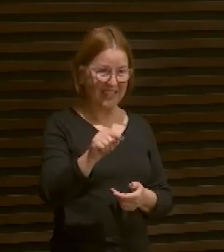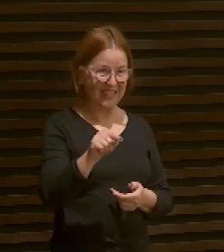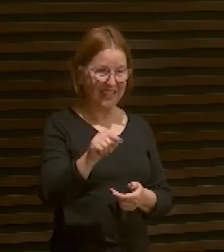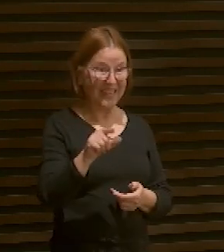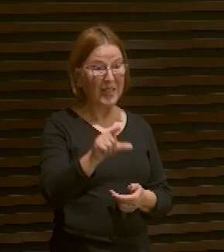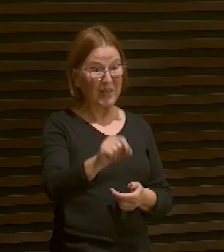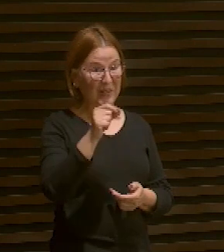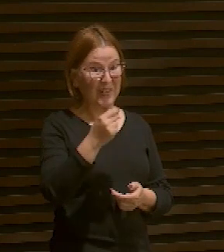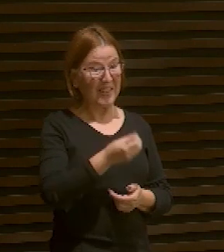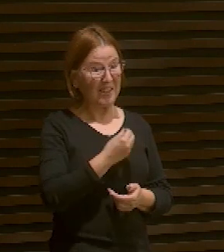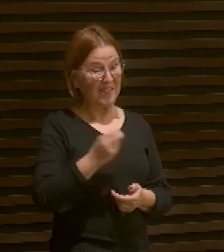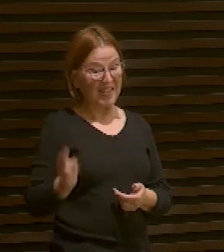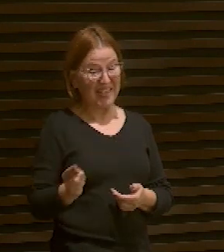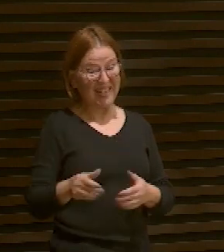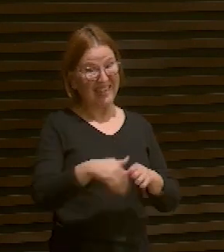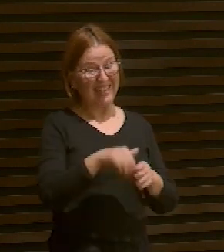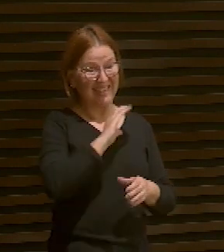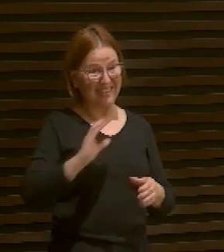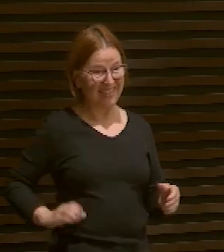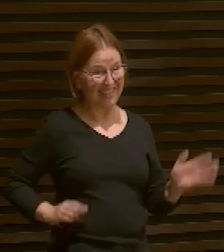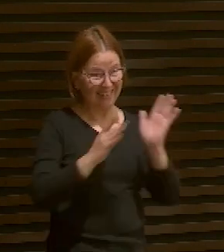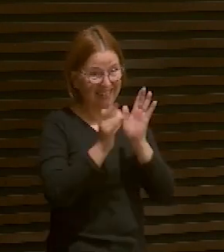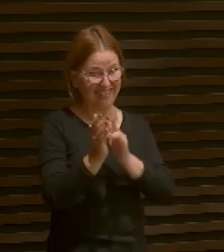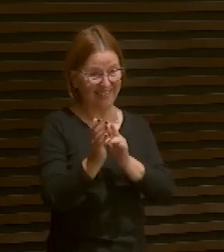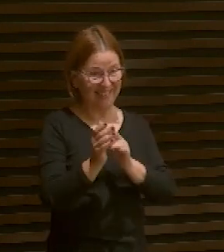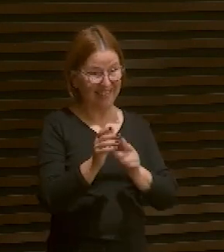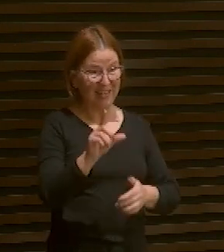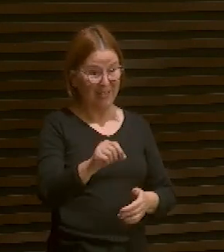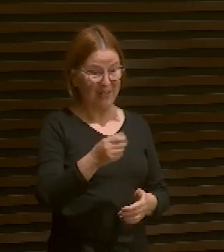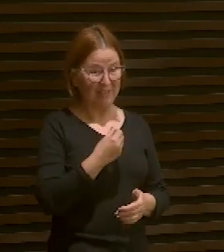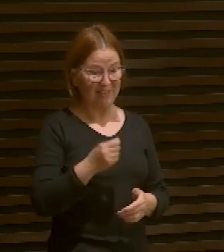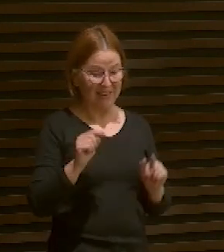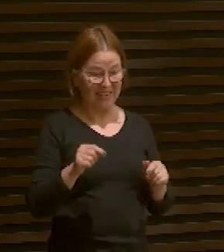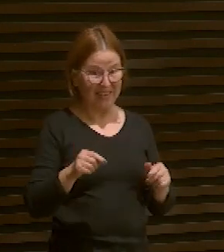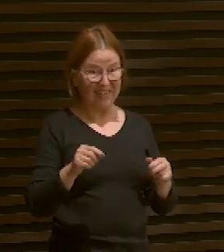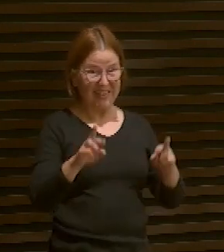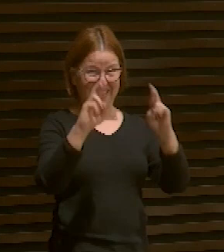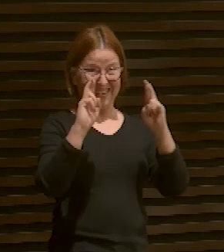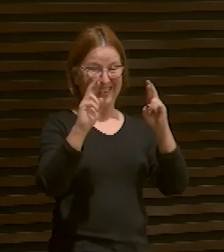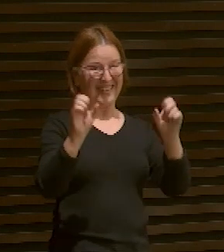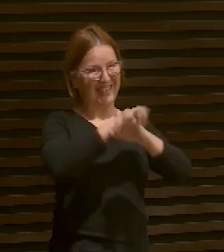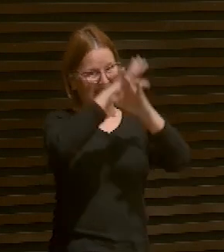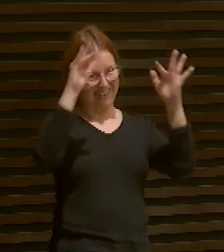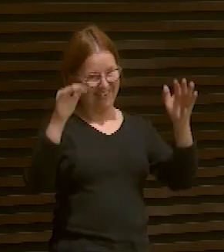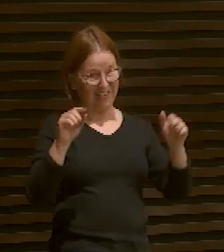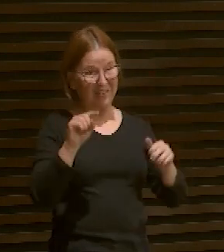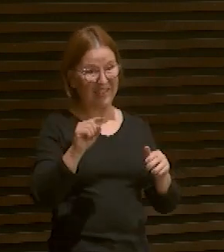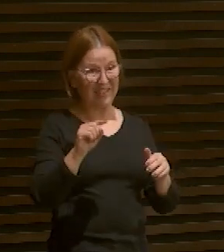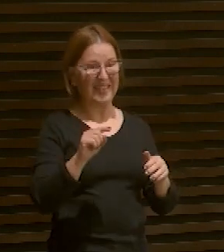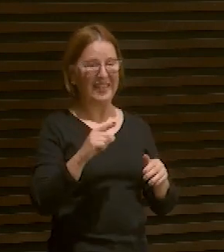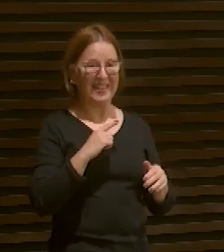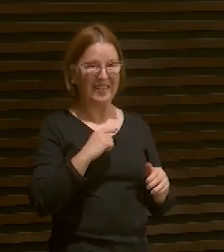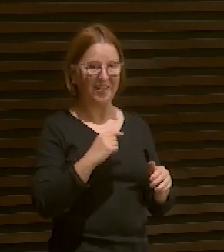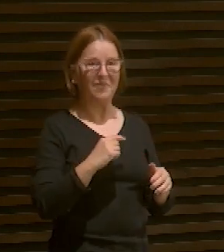eterna em Cristo Jesus. Escolhe viver aqui neste mundo a esperança da glória. Você tem diante de você a árvore